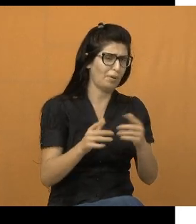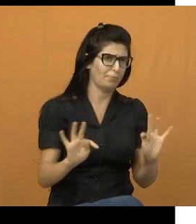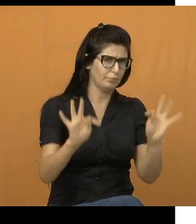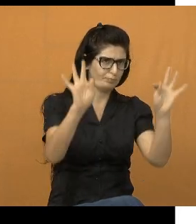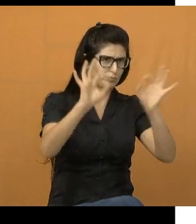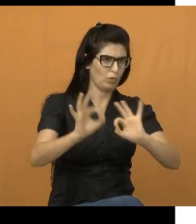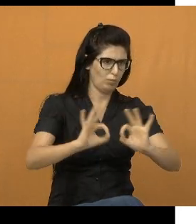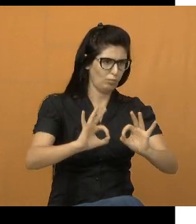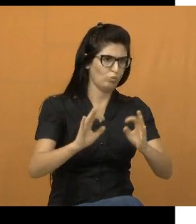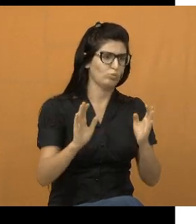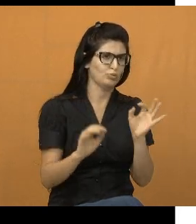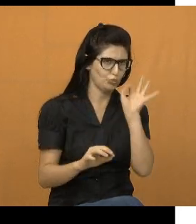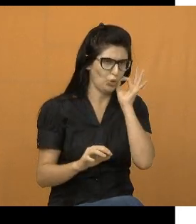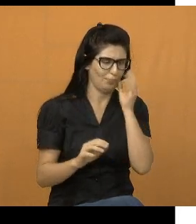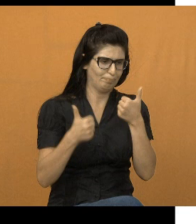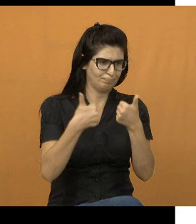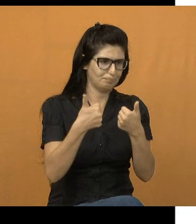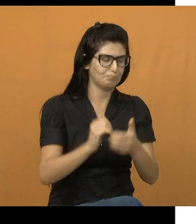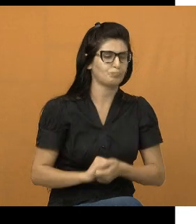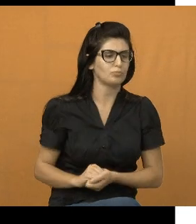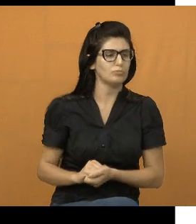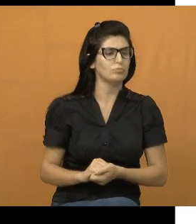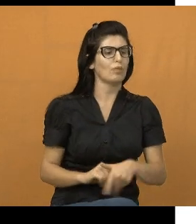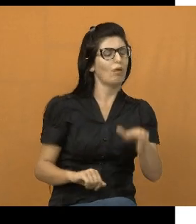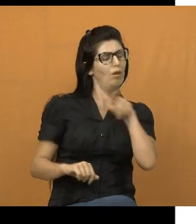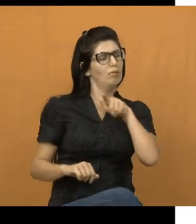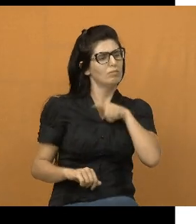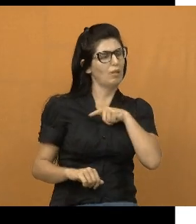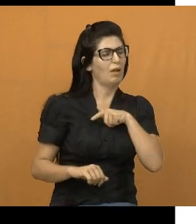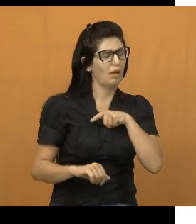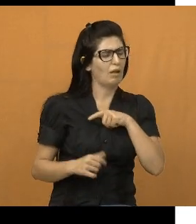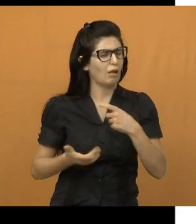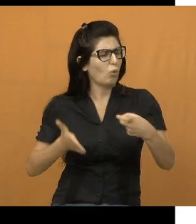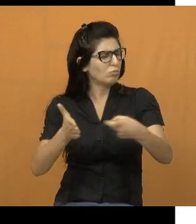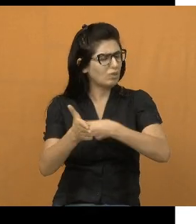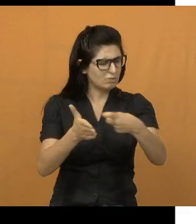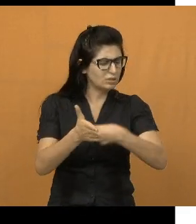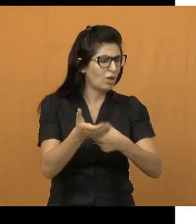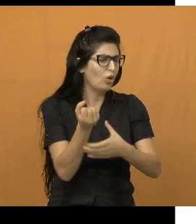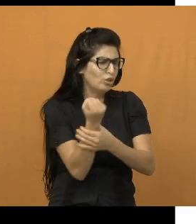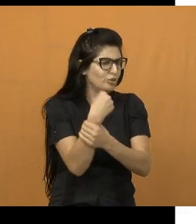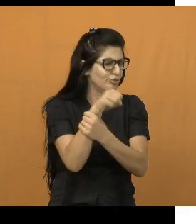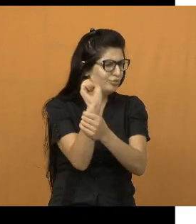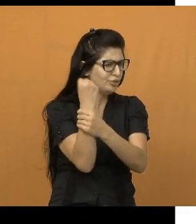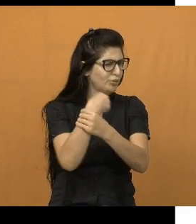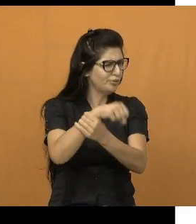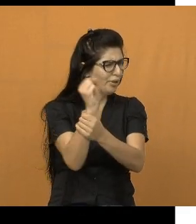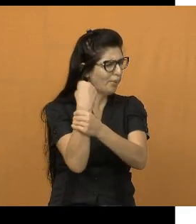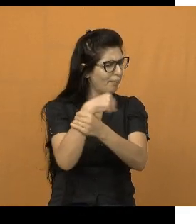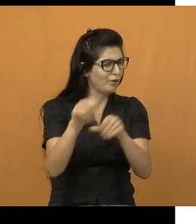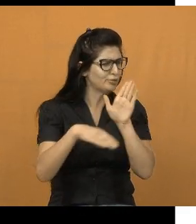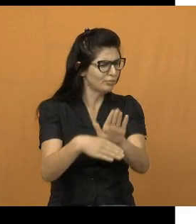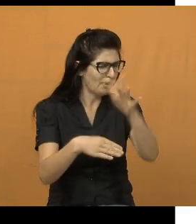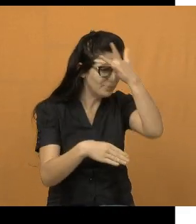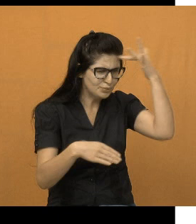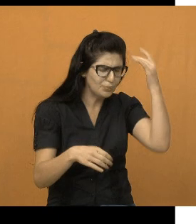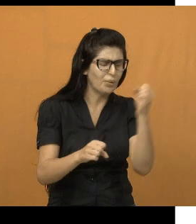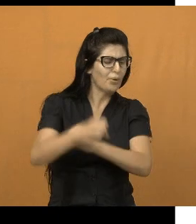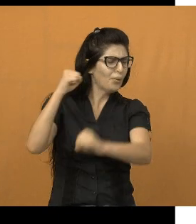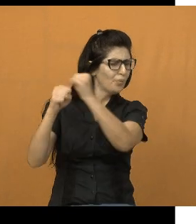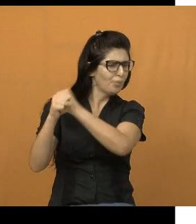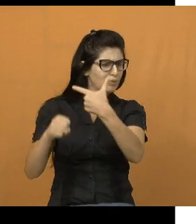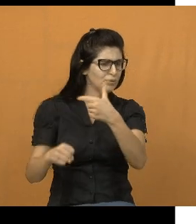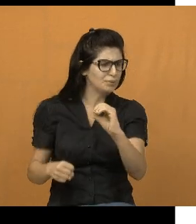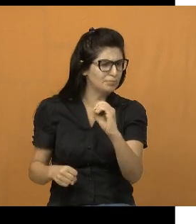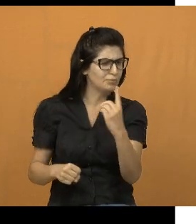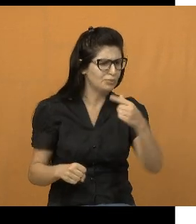já mencionamos, nós temos serviços contratados de fisioterapia no município e no ano de